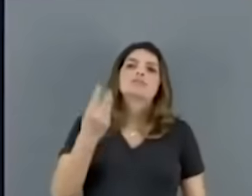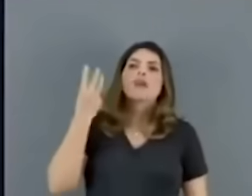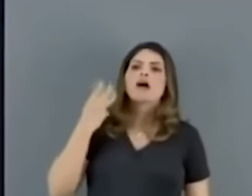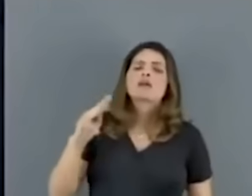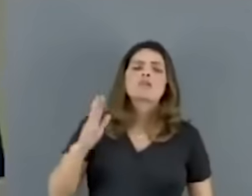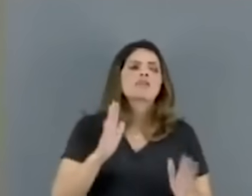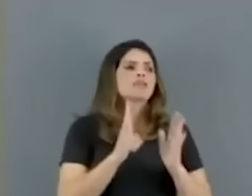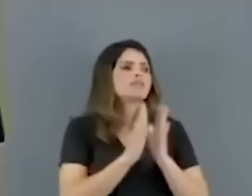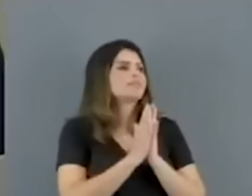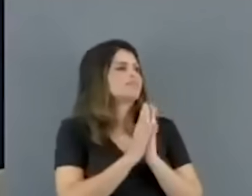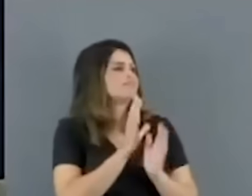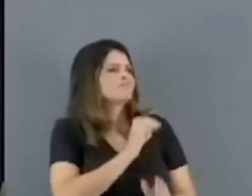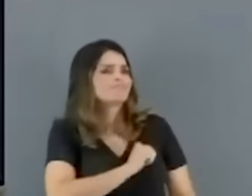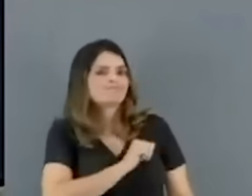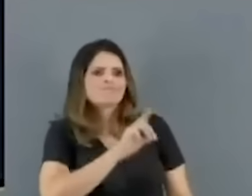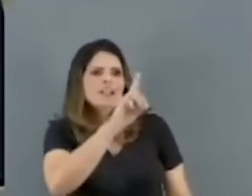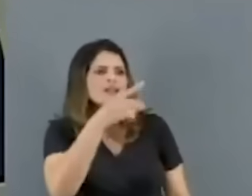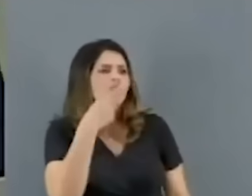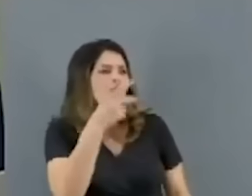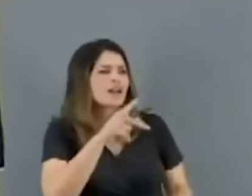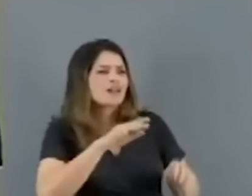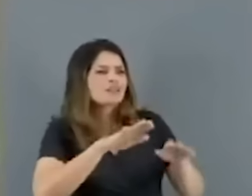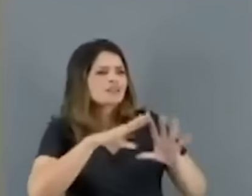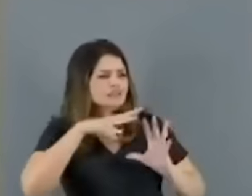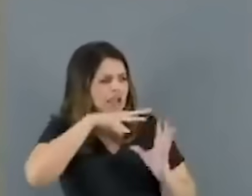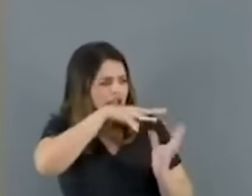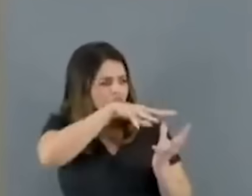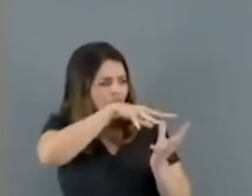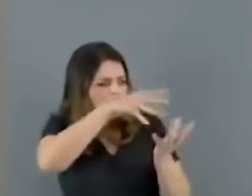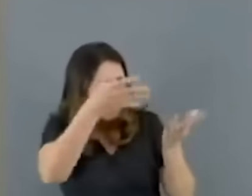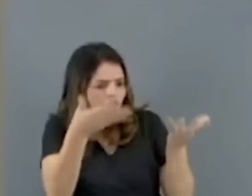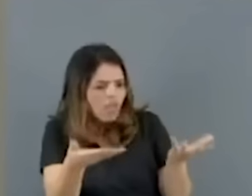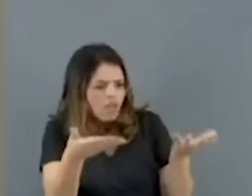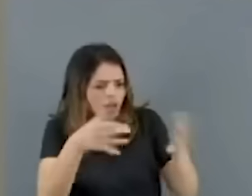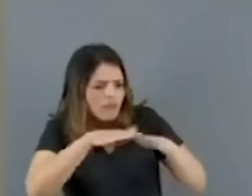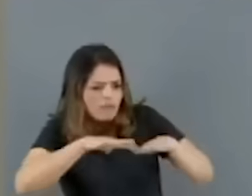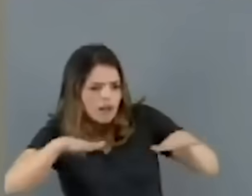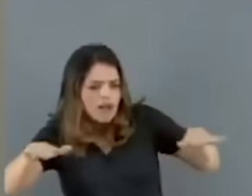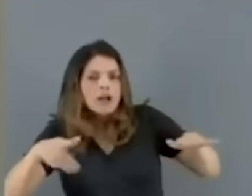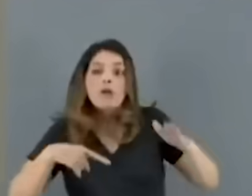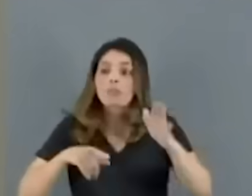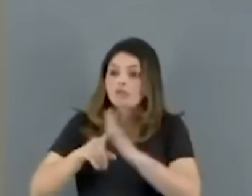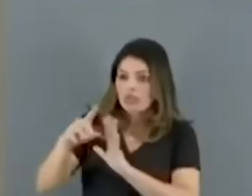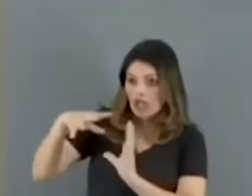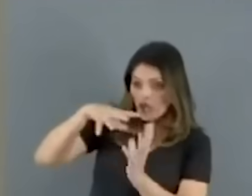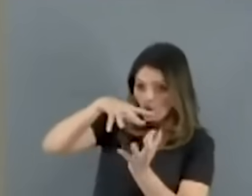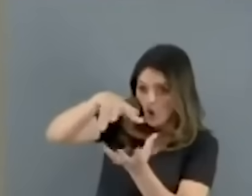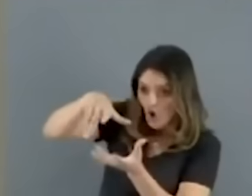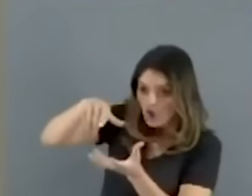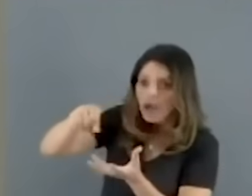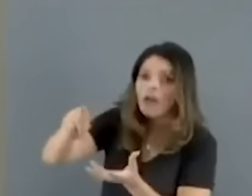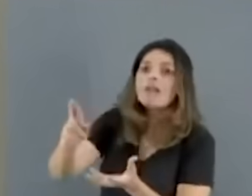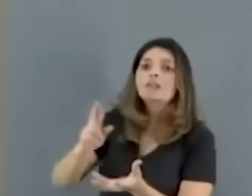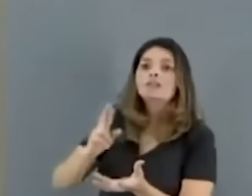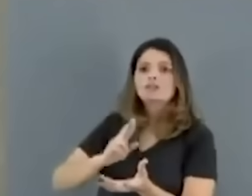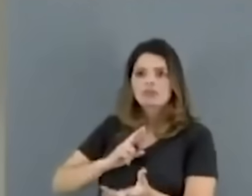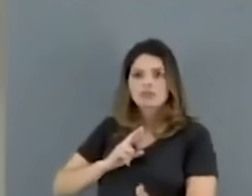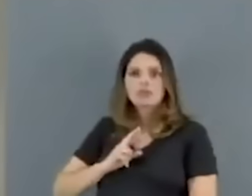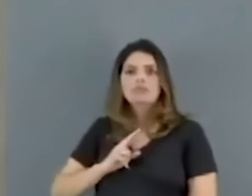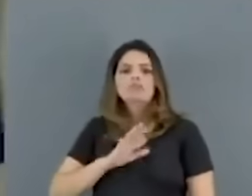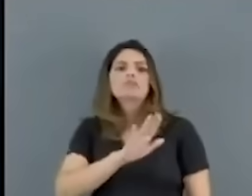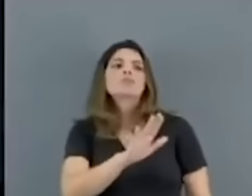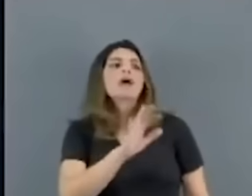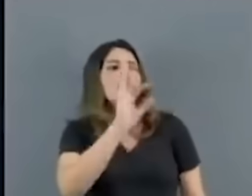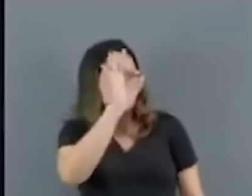perfil combativo no cenário político e também nas redes sociais levou Dino a entrar em rota de colisão com políticos da oposição e do